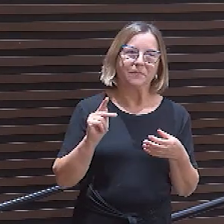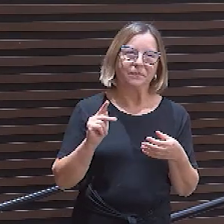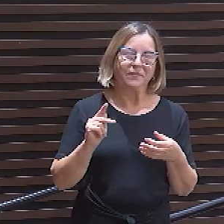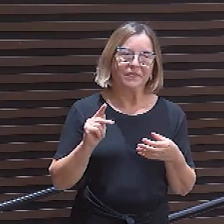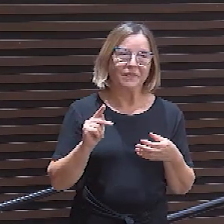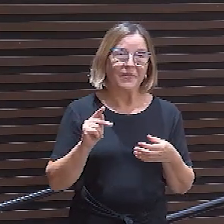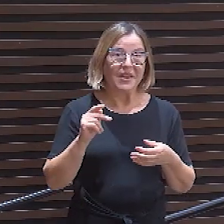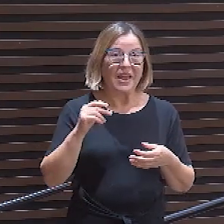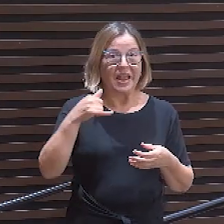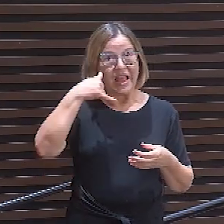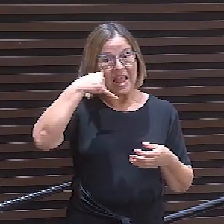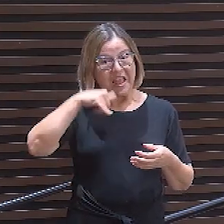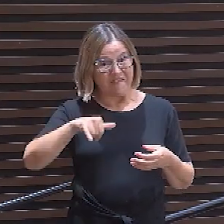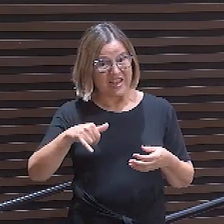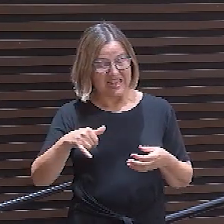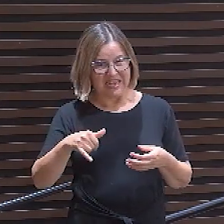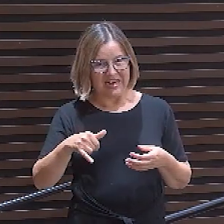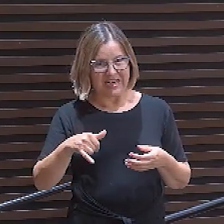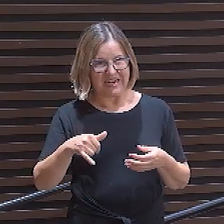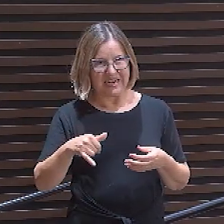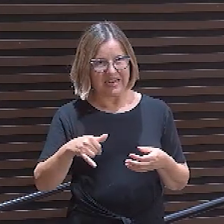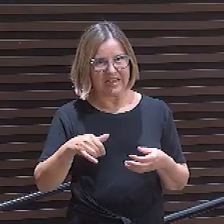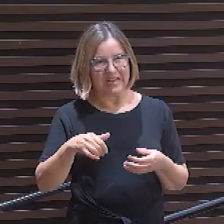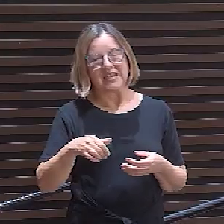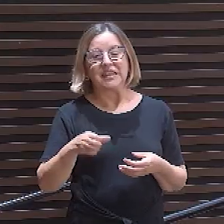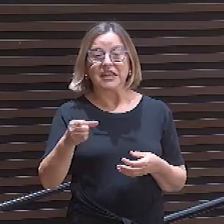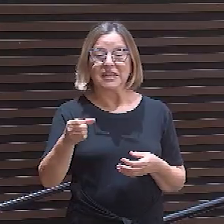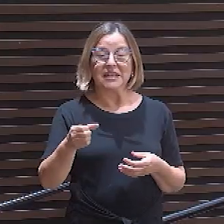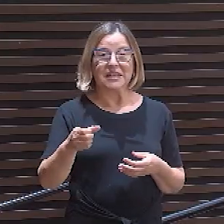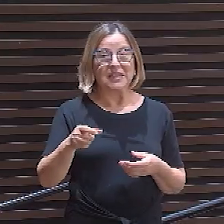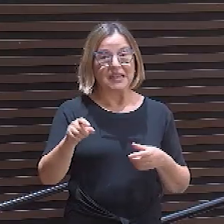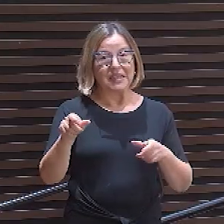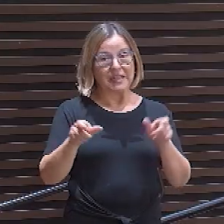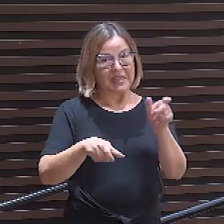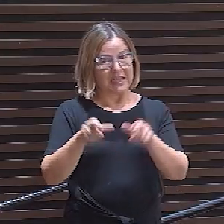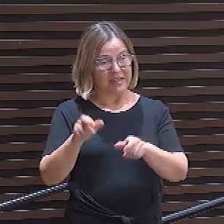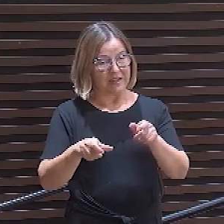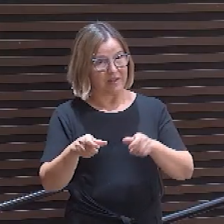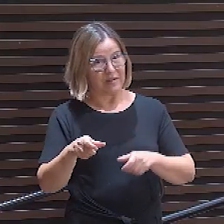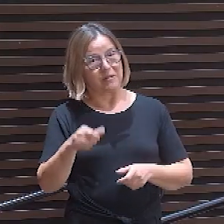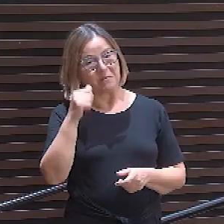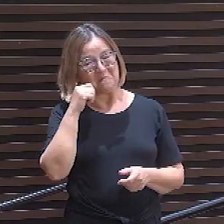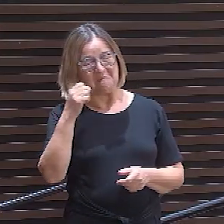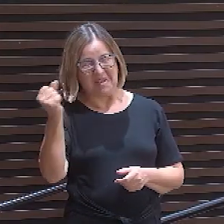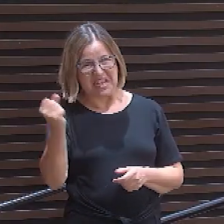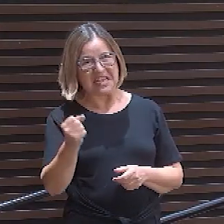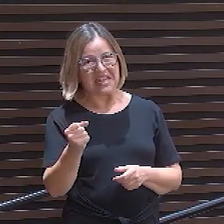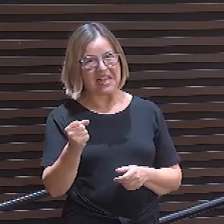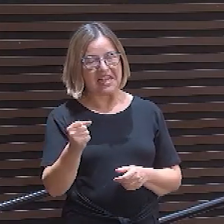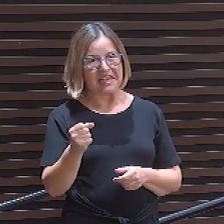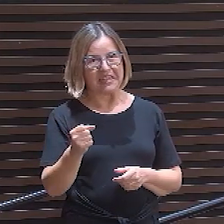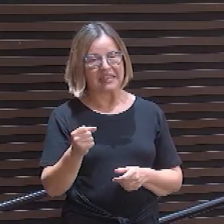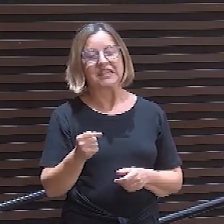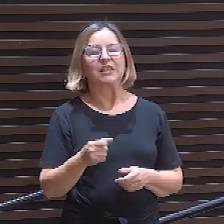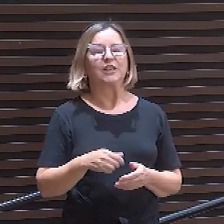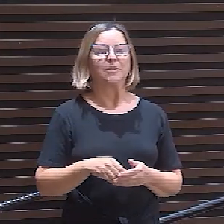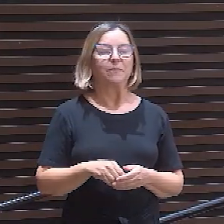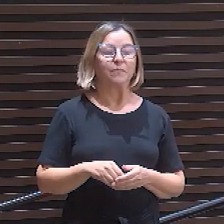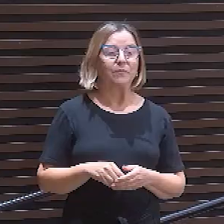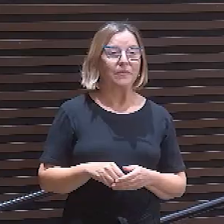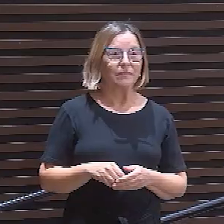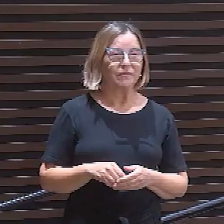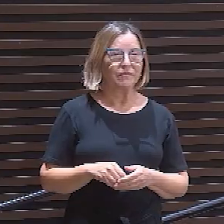educá-lo nos seus primeiros anos. E eu posso dizer isto agora para nós, pais e